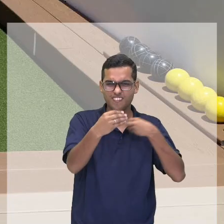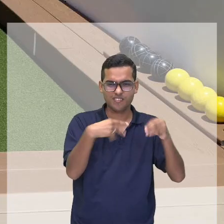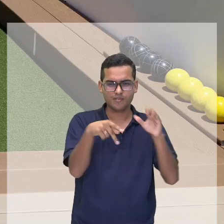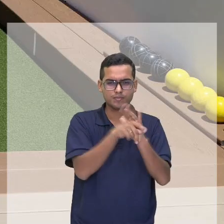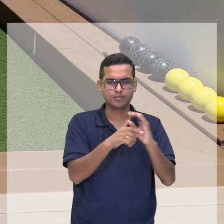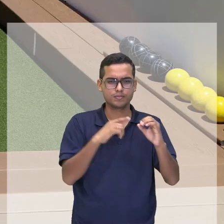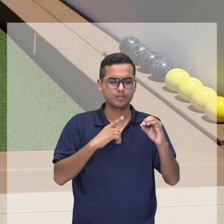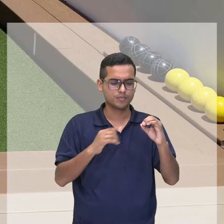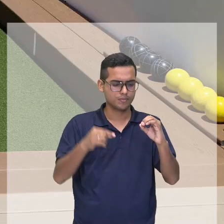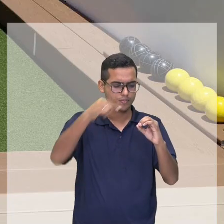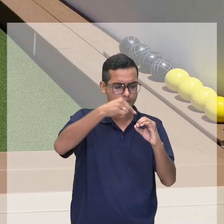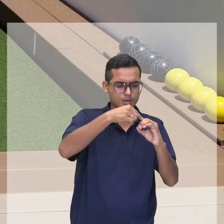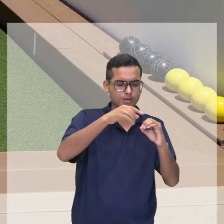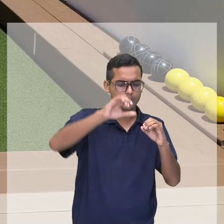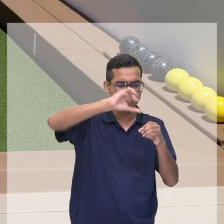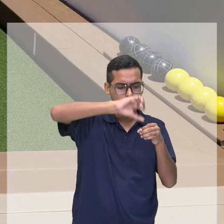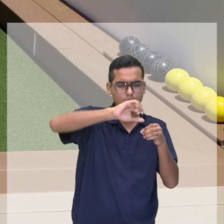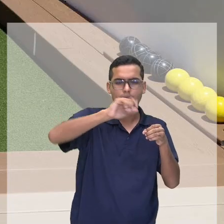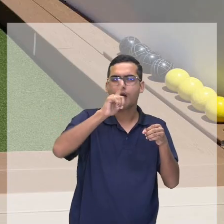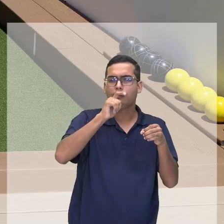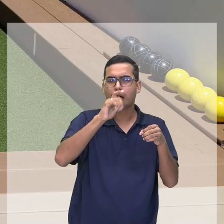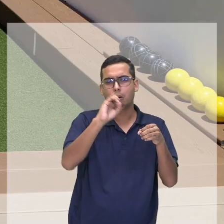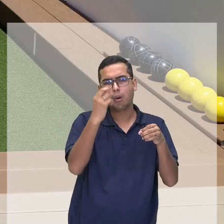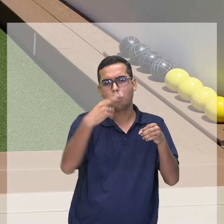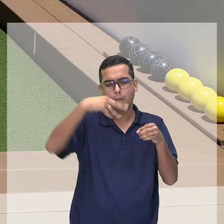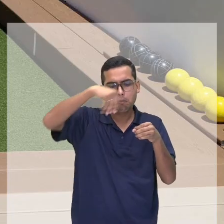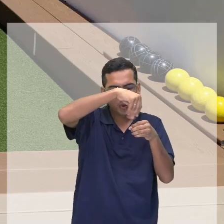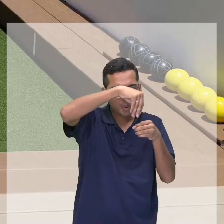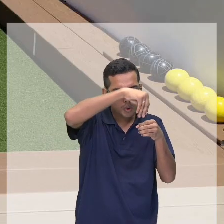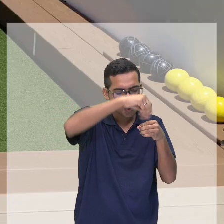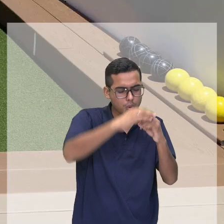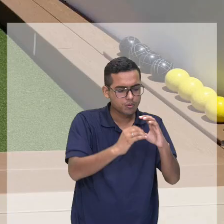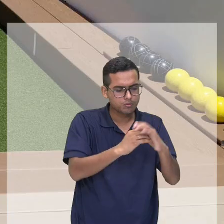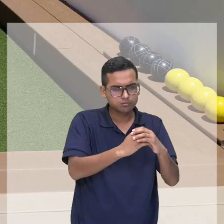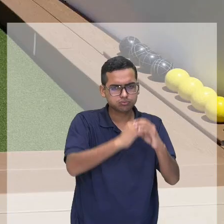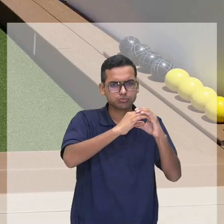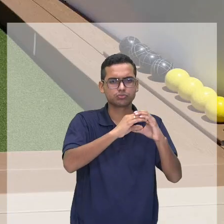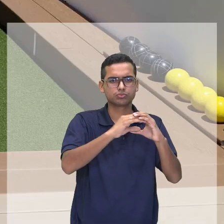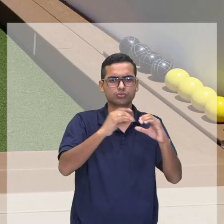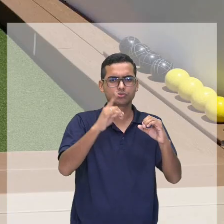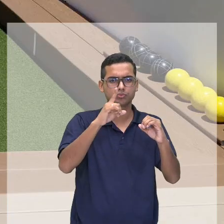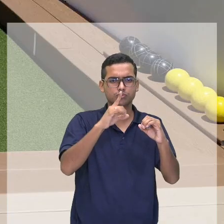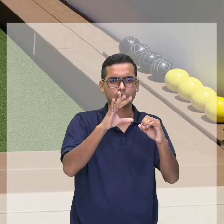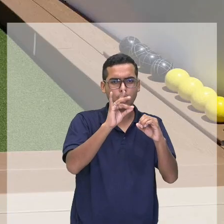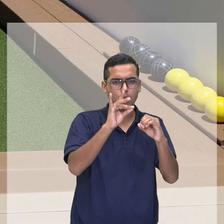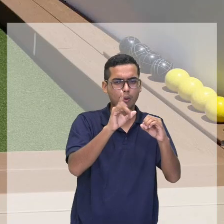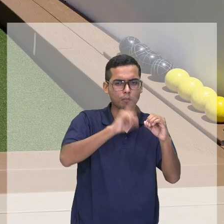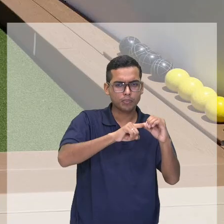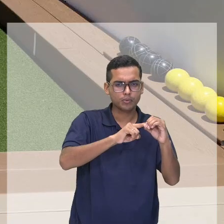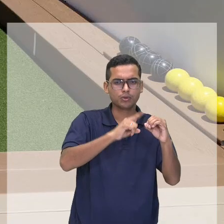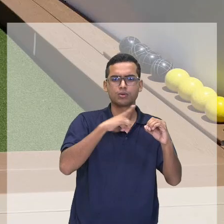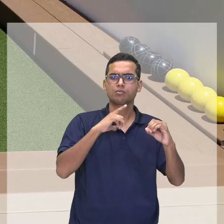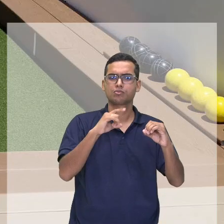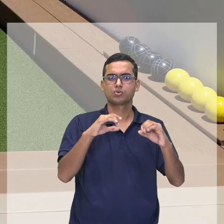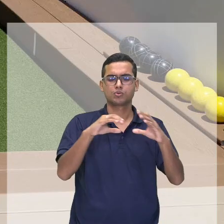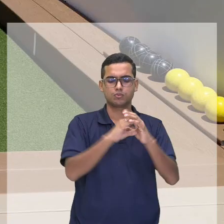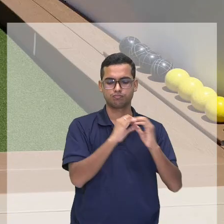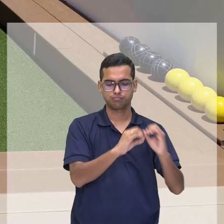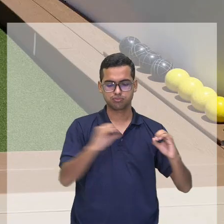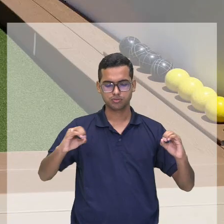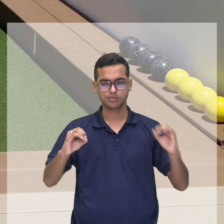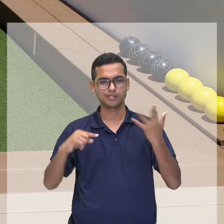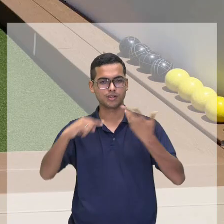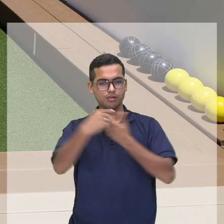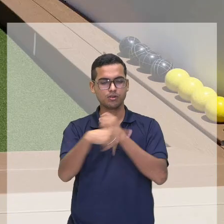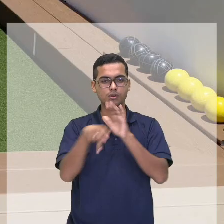de areia e depois coloca uma cola de silicone no furinho, pronto. Já está ali, você já tem suas bolinhas para